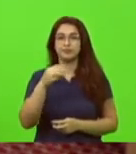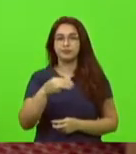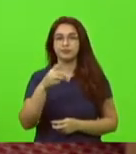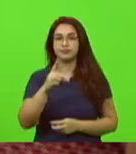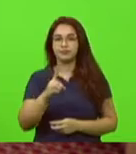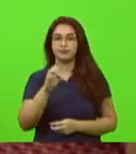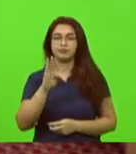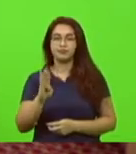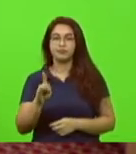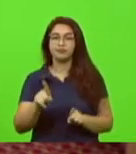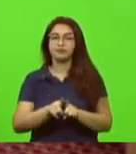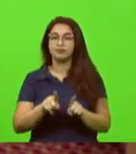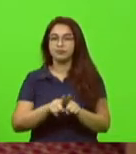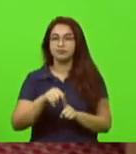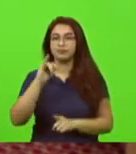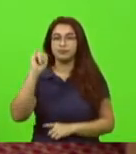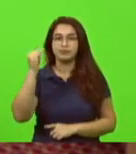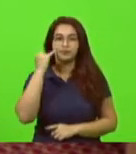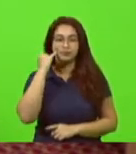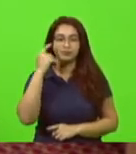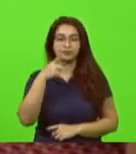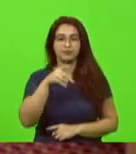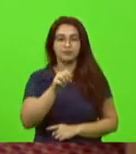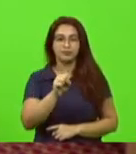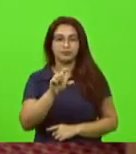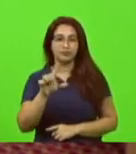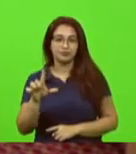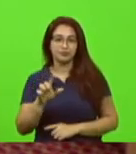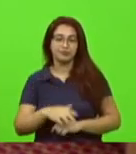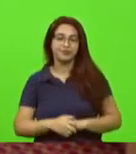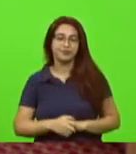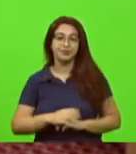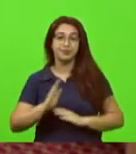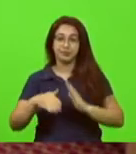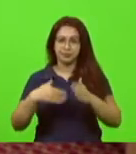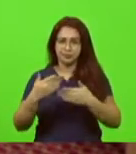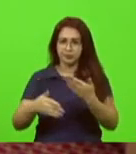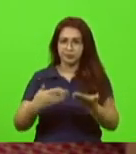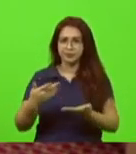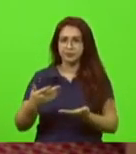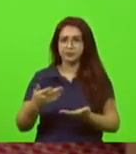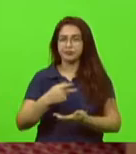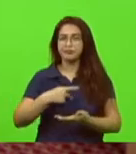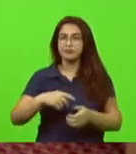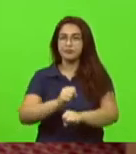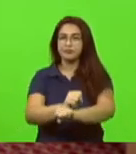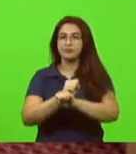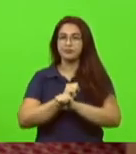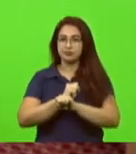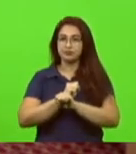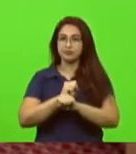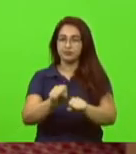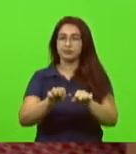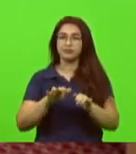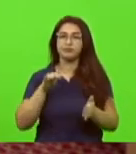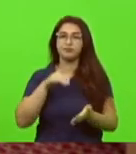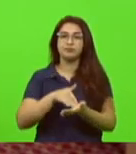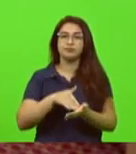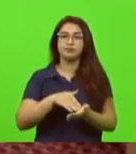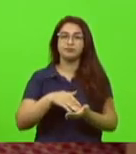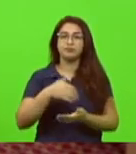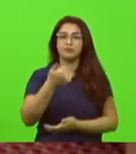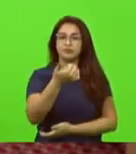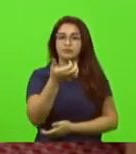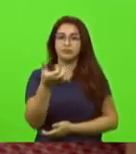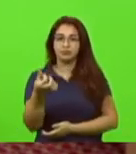e Gessé Lopes, PSL. Ato contínuo, o senhor presidente suspendeu a sessão até às 16 horas. Reaberta a